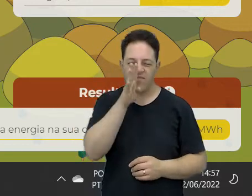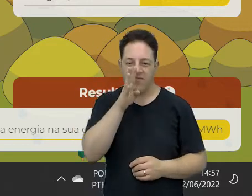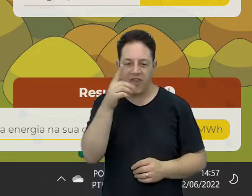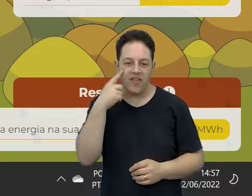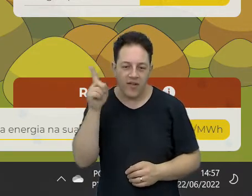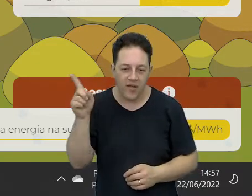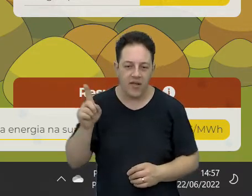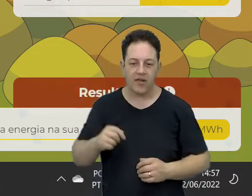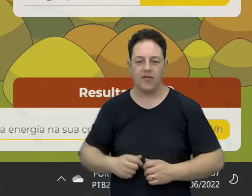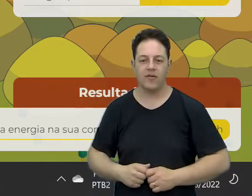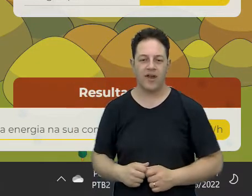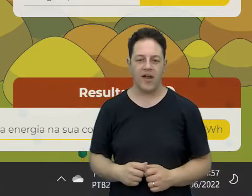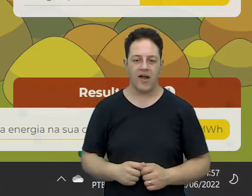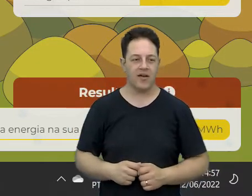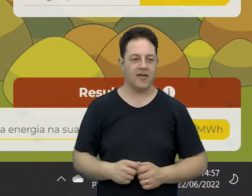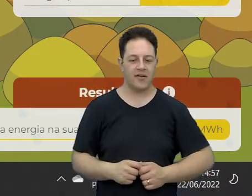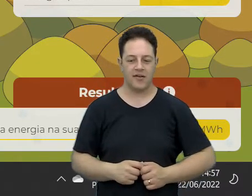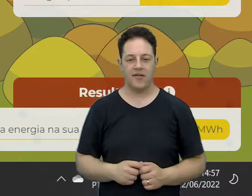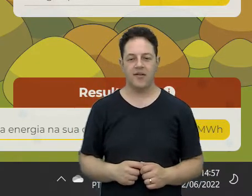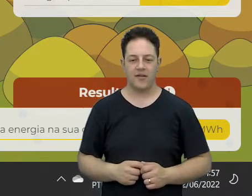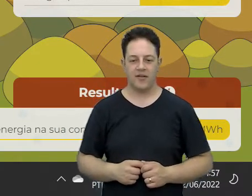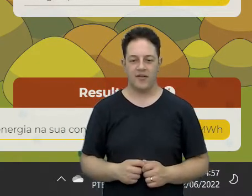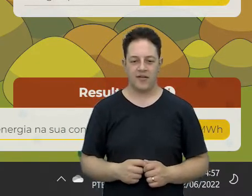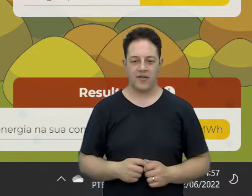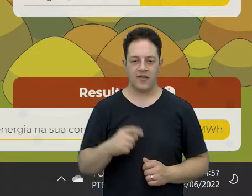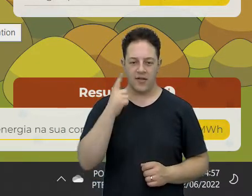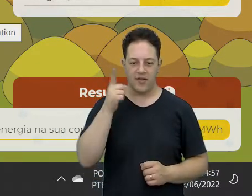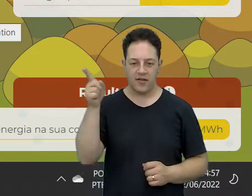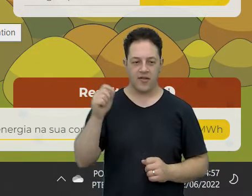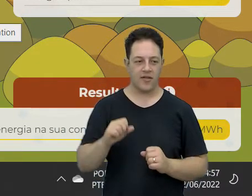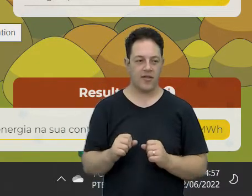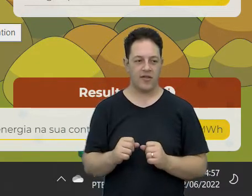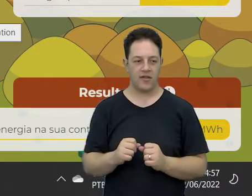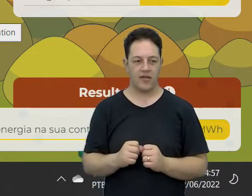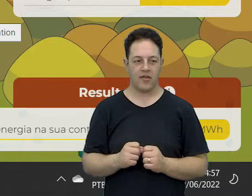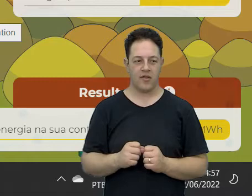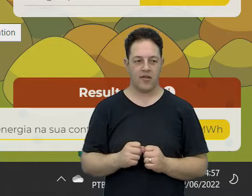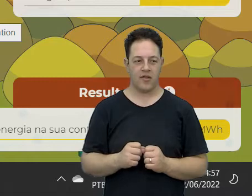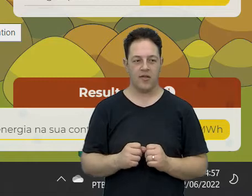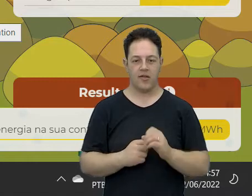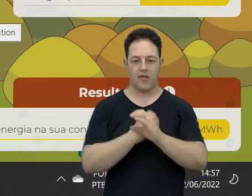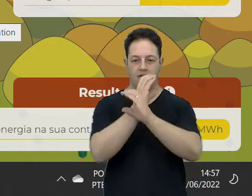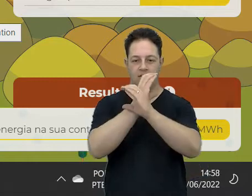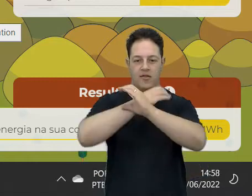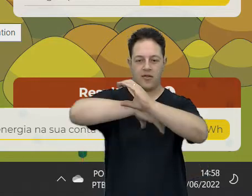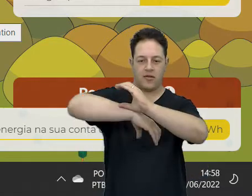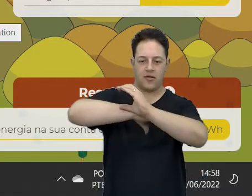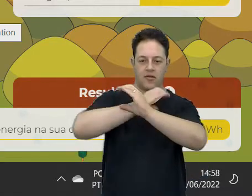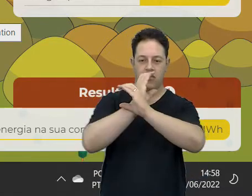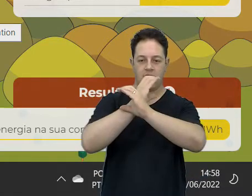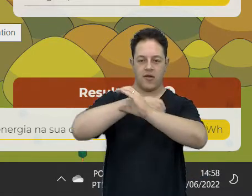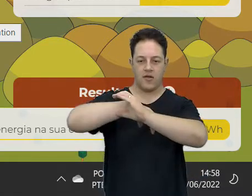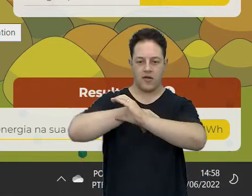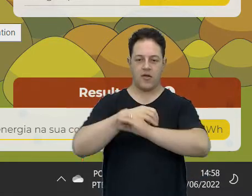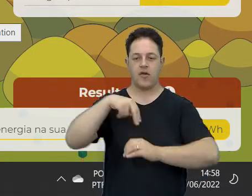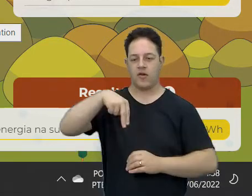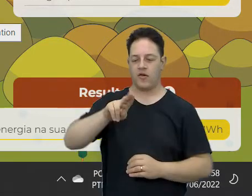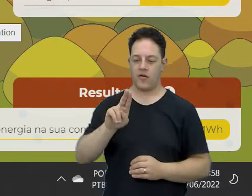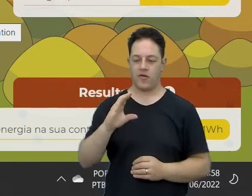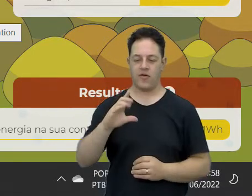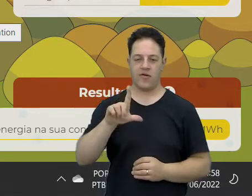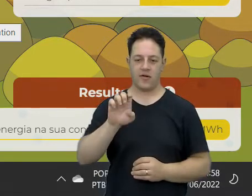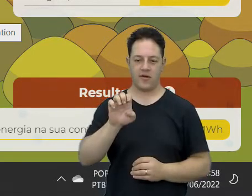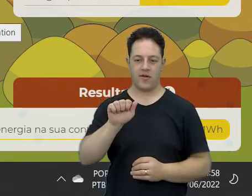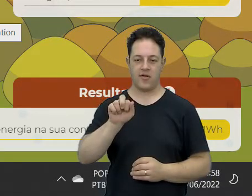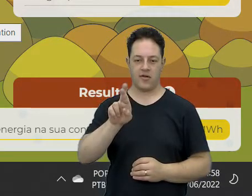pode ser? Bora. Então, nuclear, vou pôr 100%. Nuclear, nossa, 4 bilhões, né? Aqui ficou bem maior, né, a coisa. Ficou